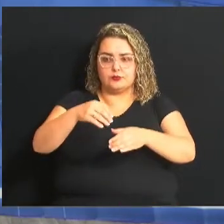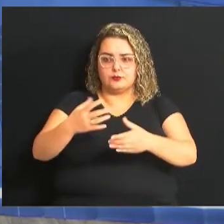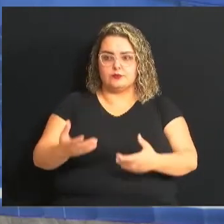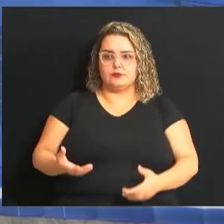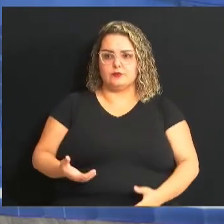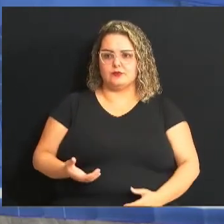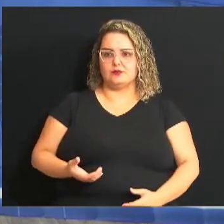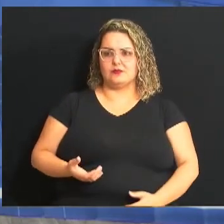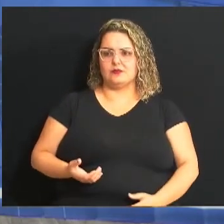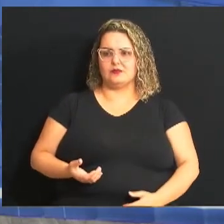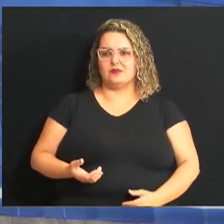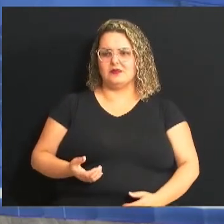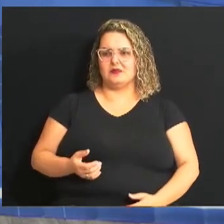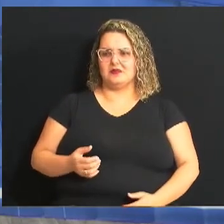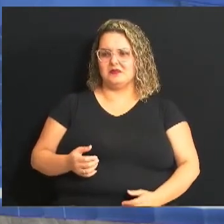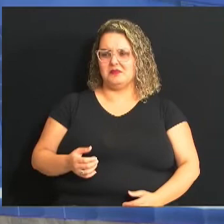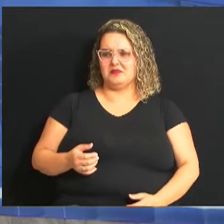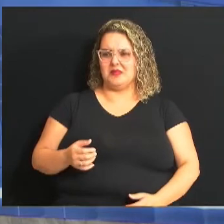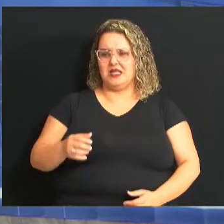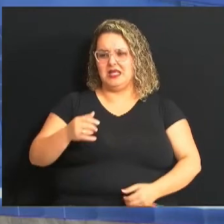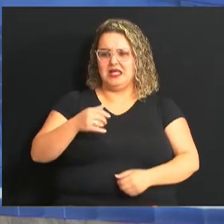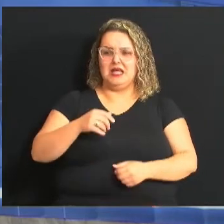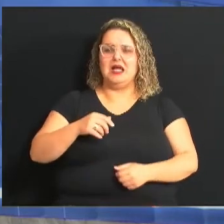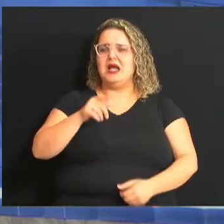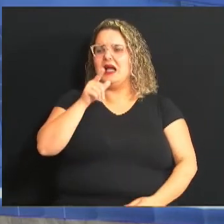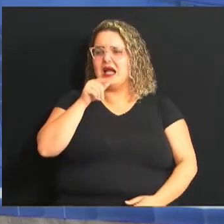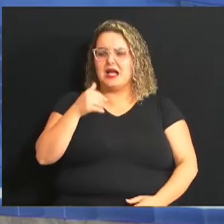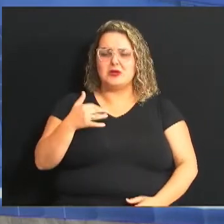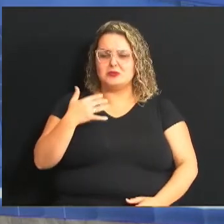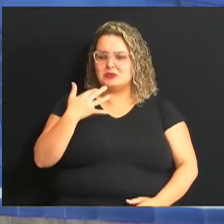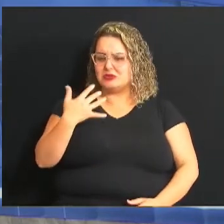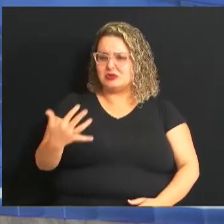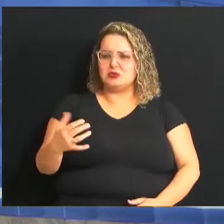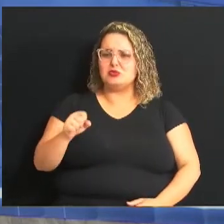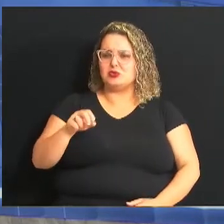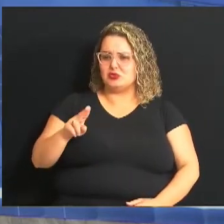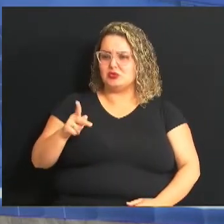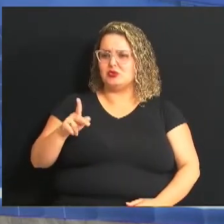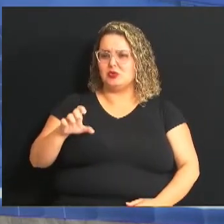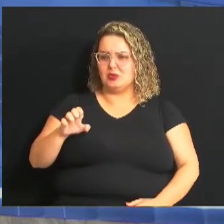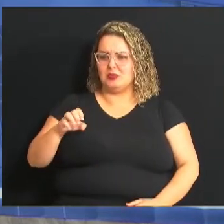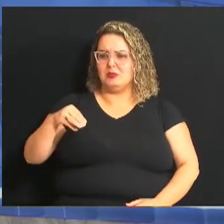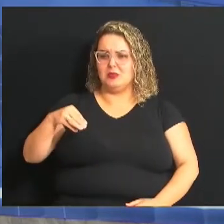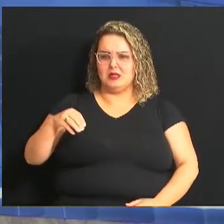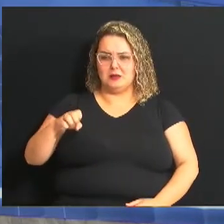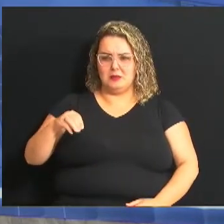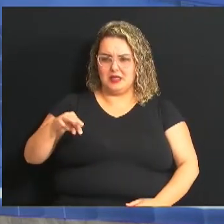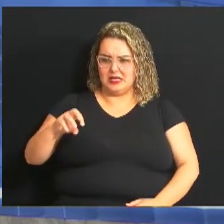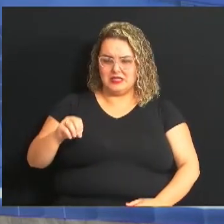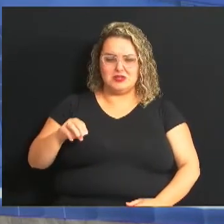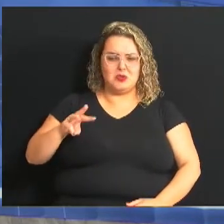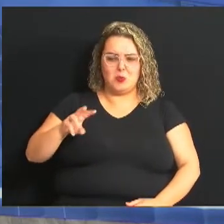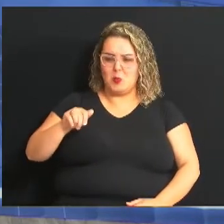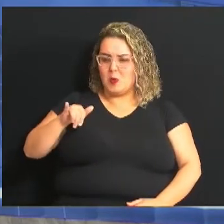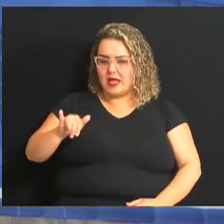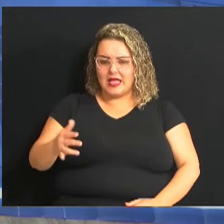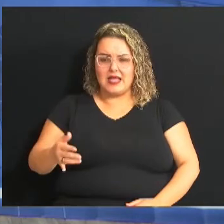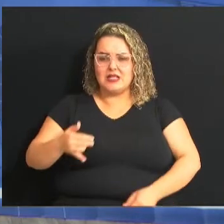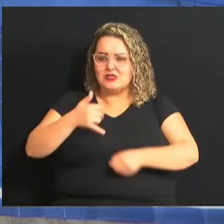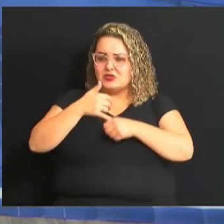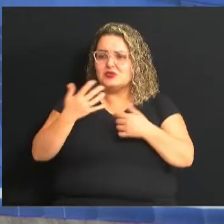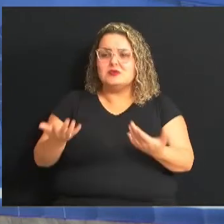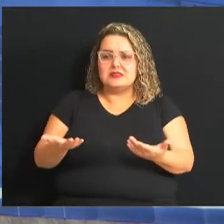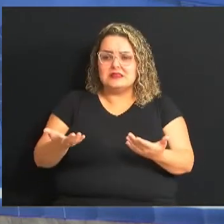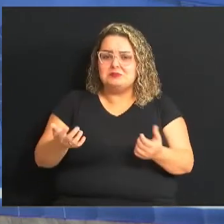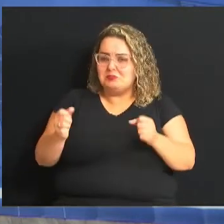tomando aqueles líquidos coloridos, né, os suplementos, o whey, suco, enfim.